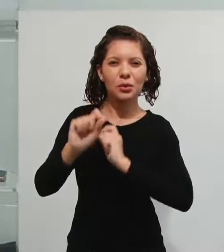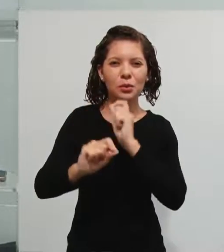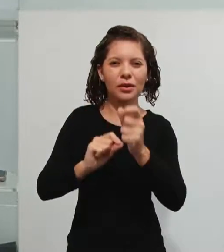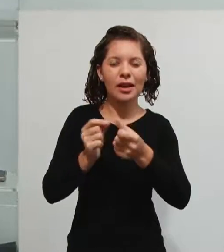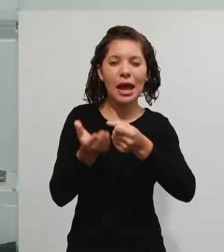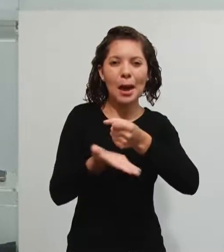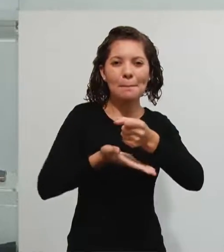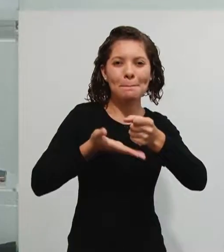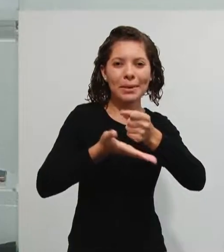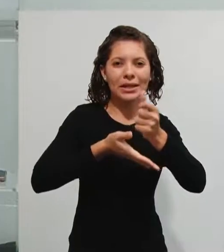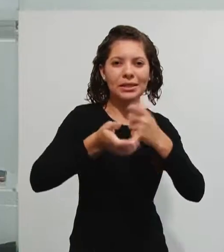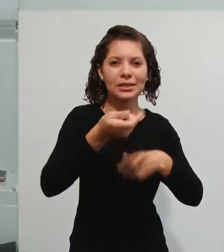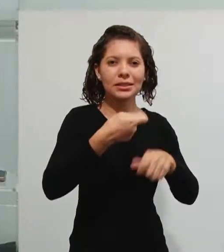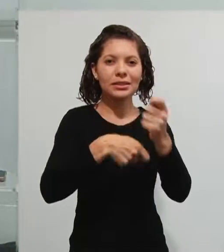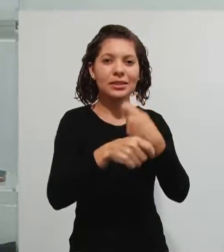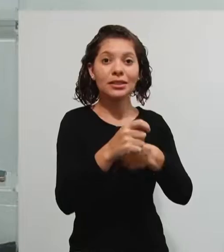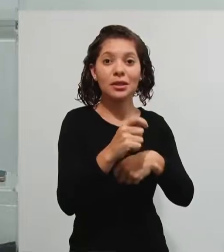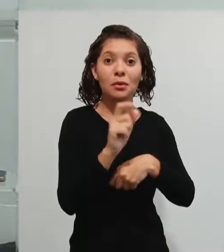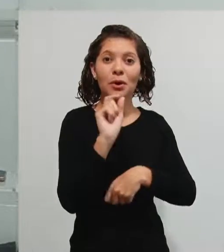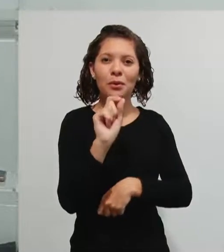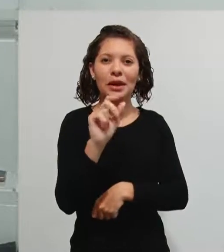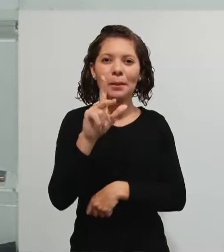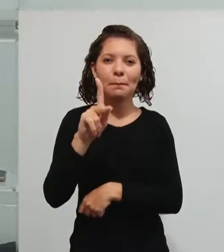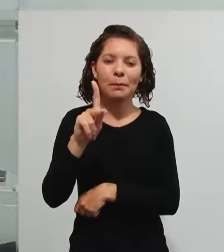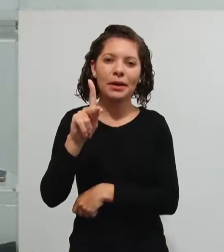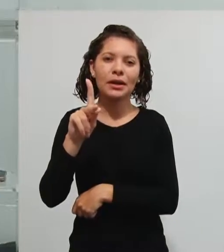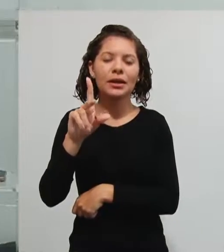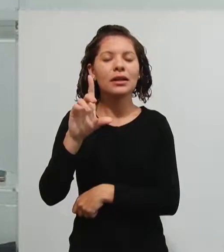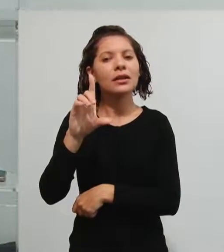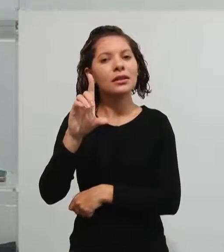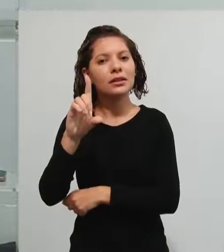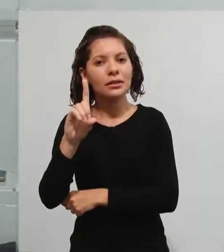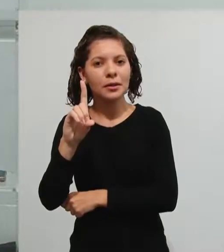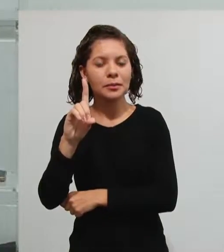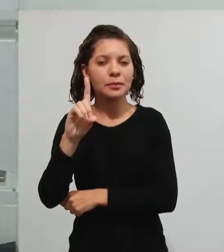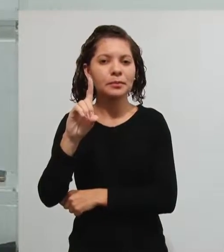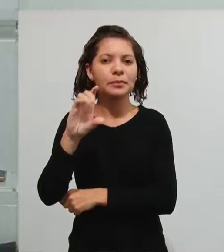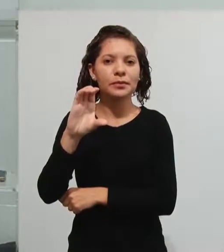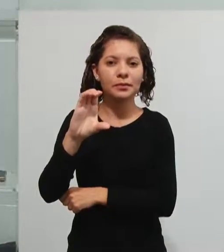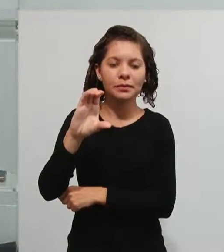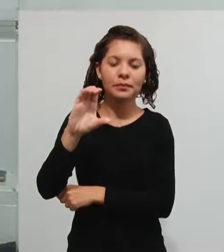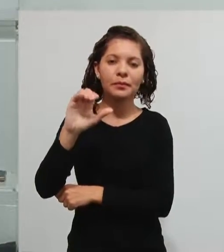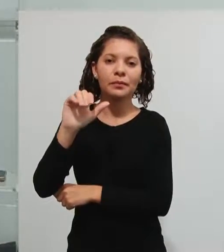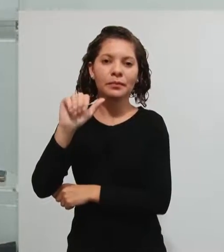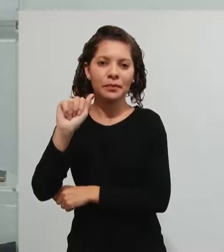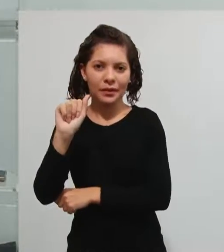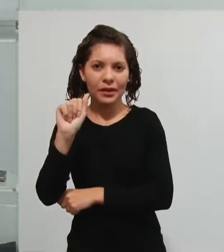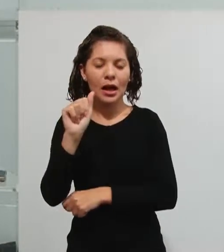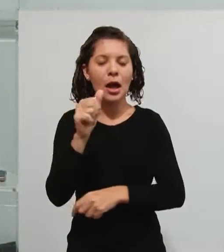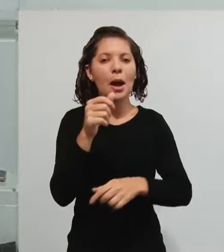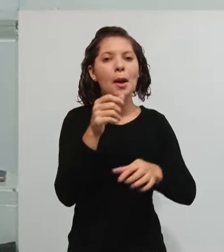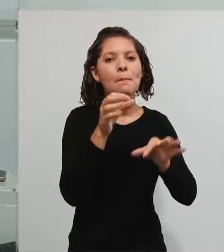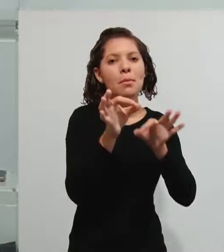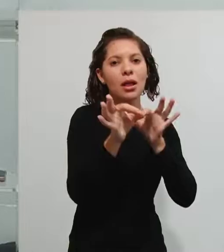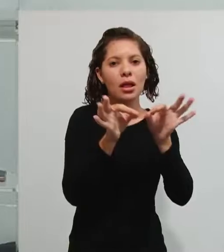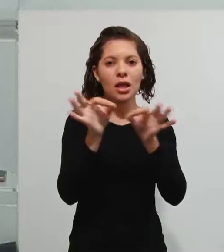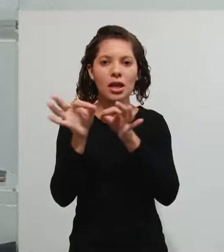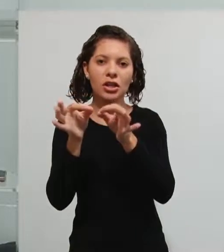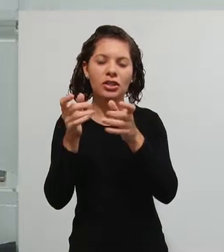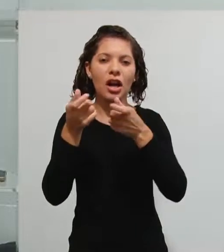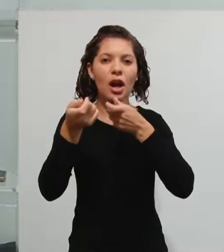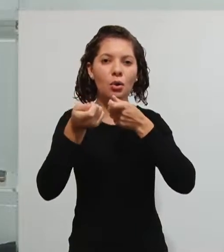pilar da administração chamado PDCA: planejar, controlar, direcionar